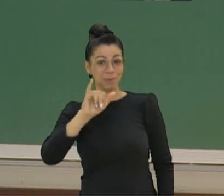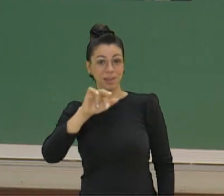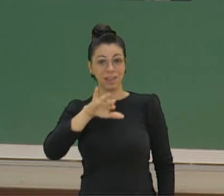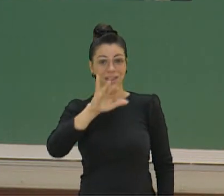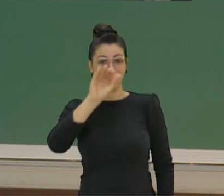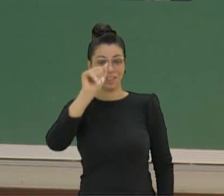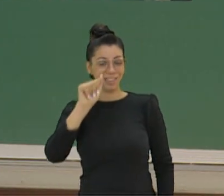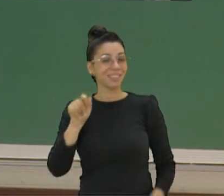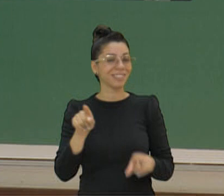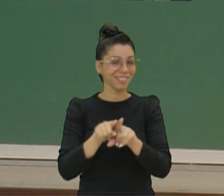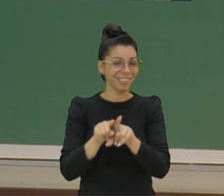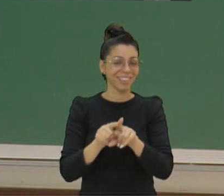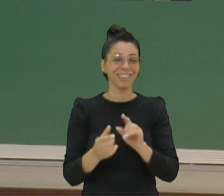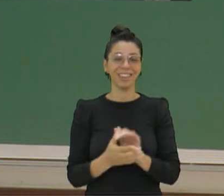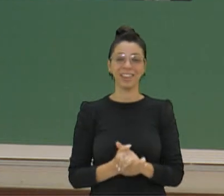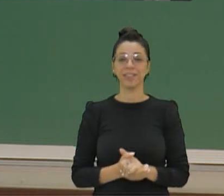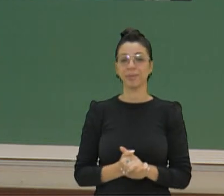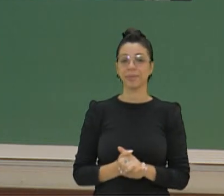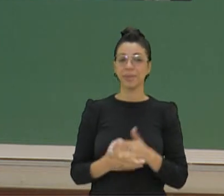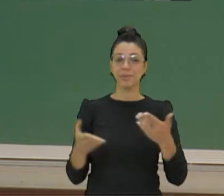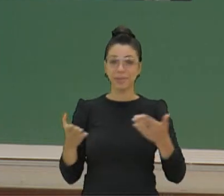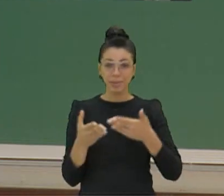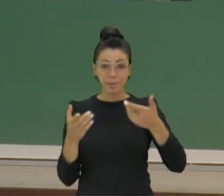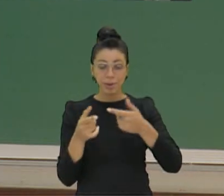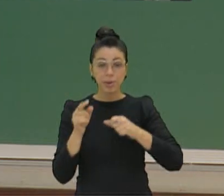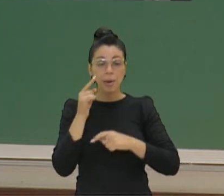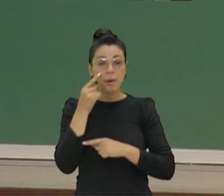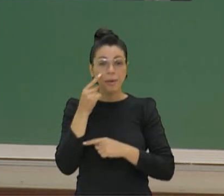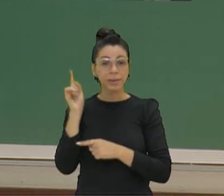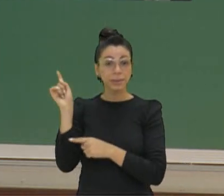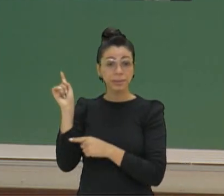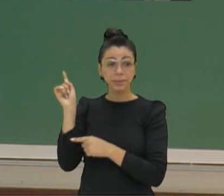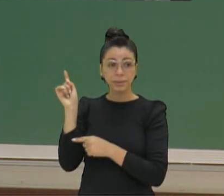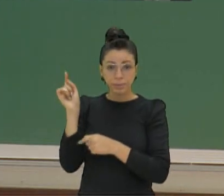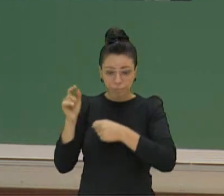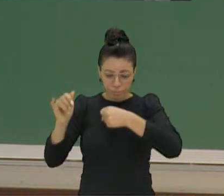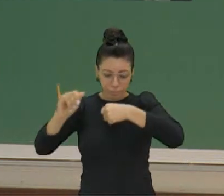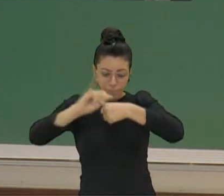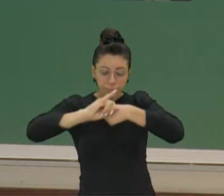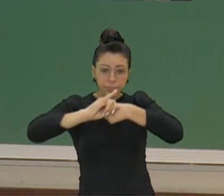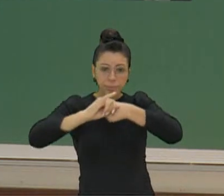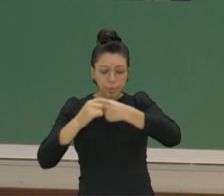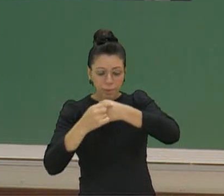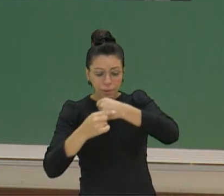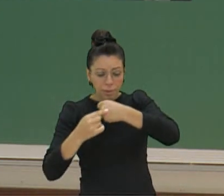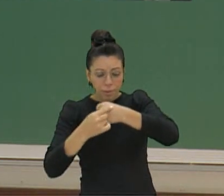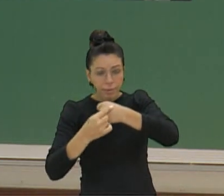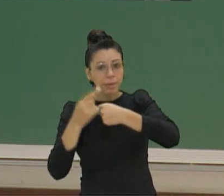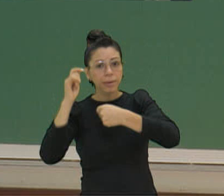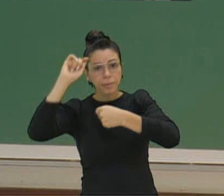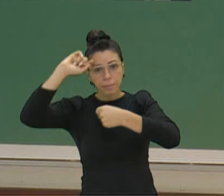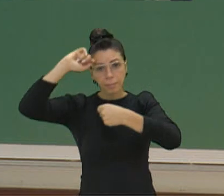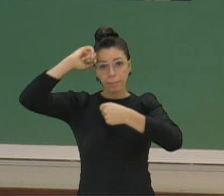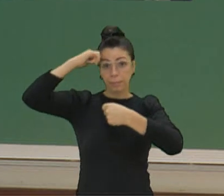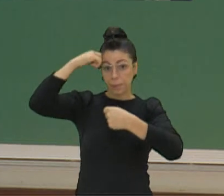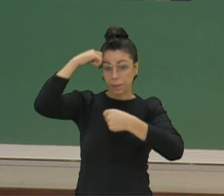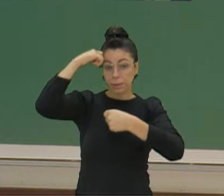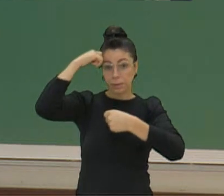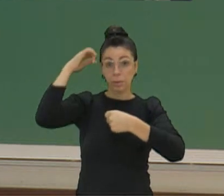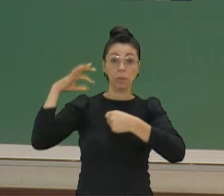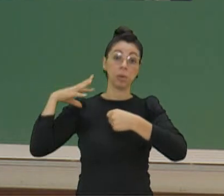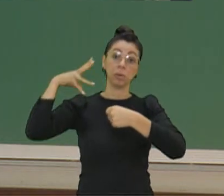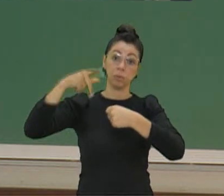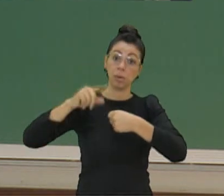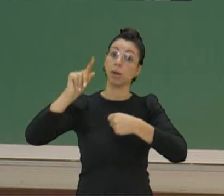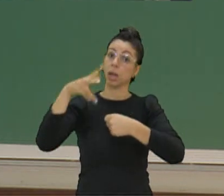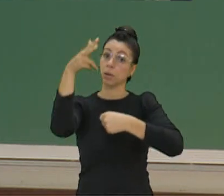olho. Agora a gente está vendo a pupila. Olha essa região central preta. De todo mundo tem essa cor. Olha